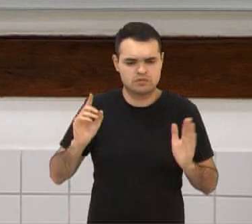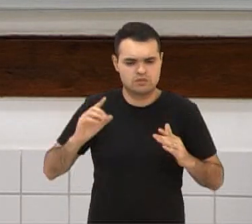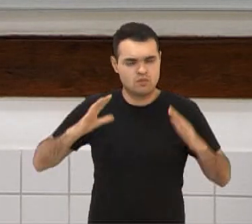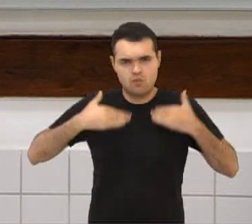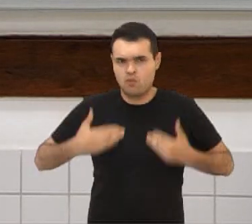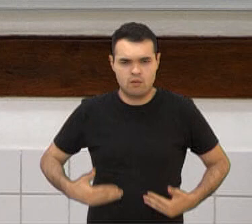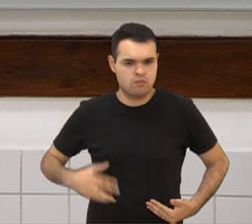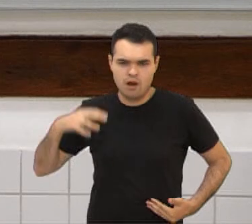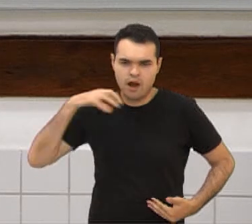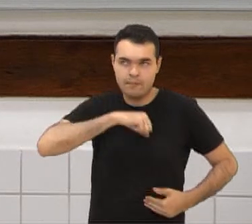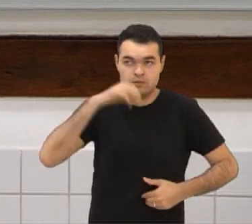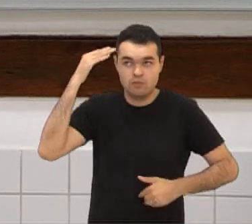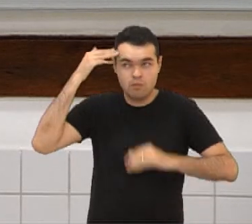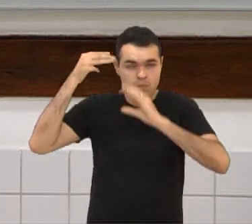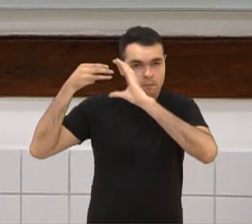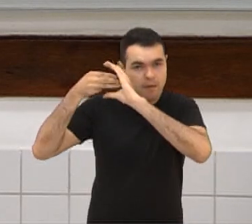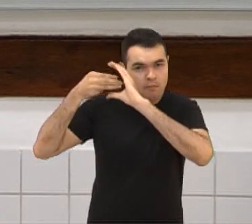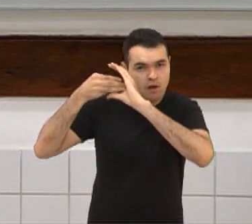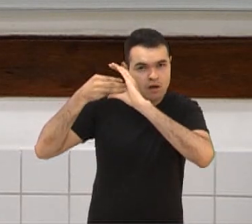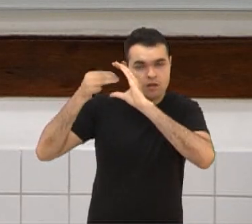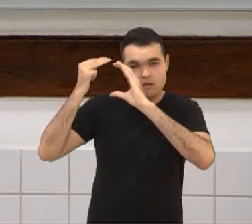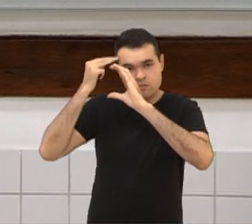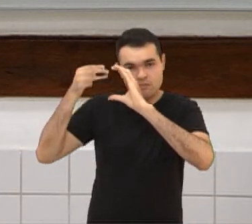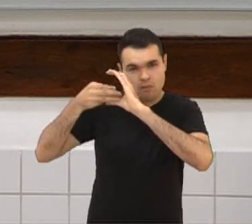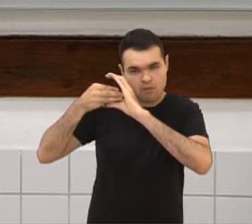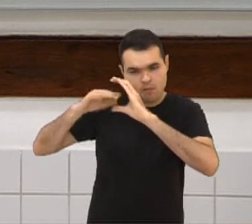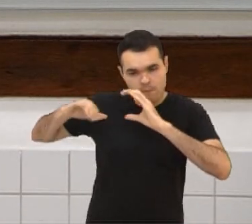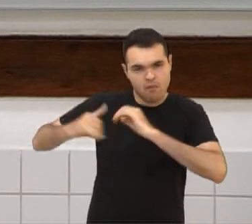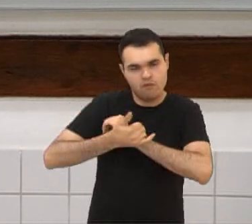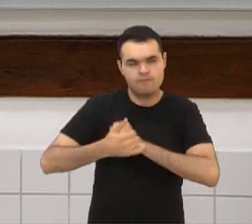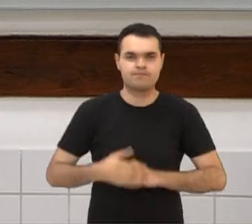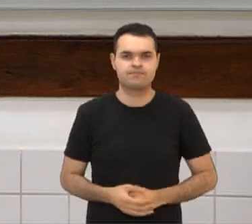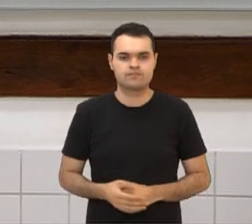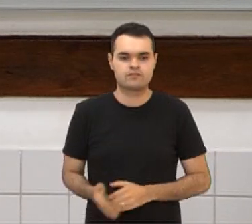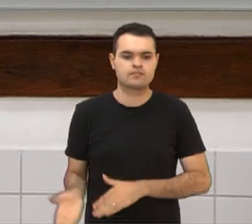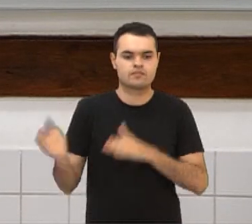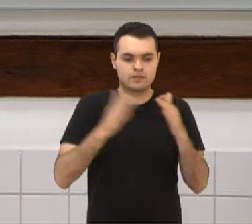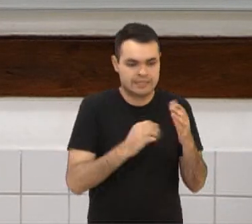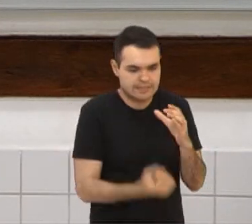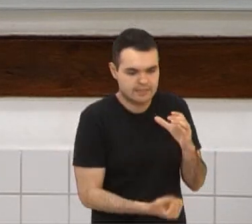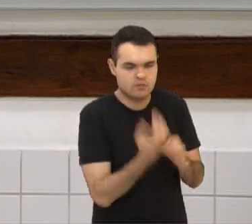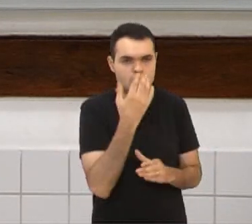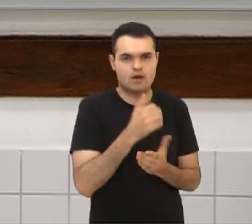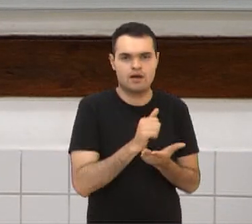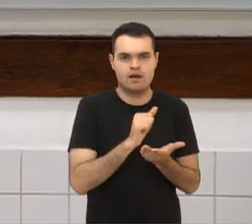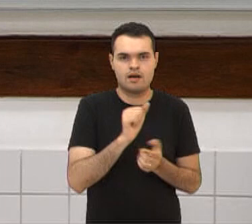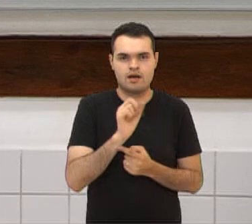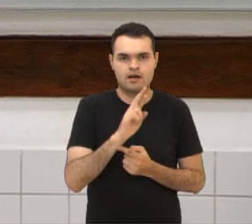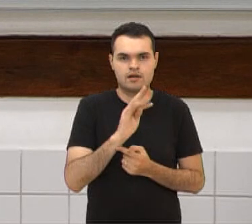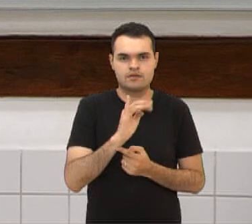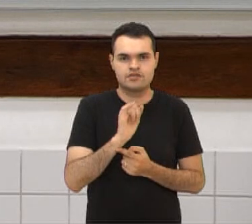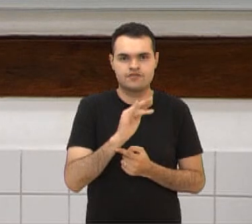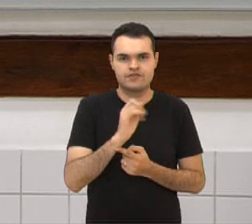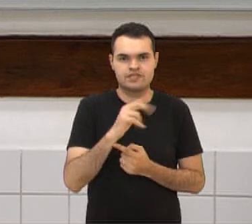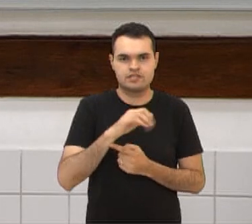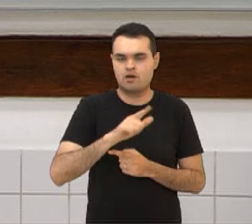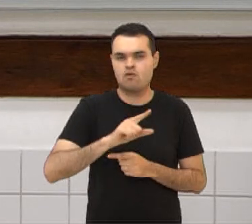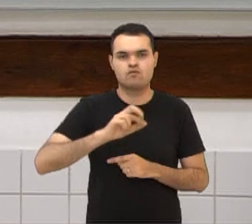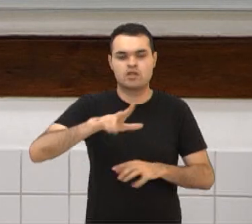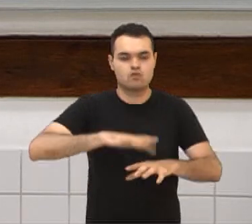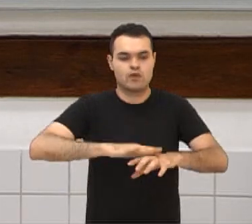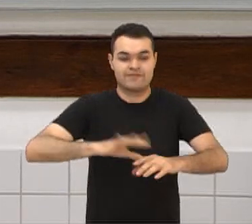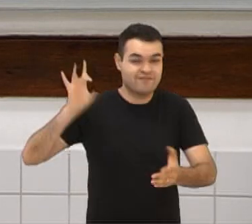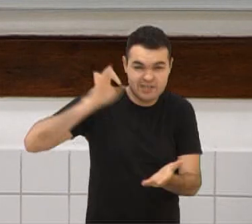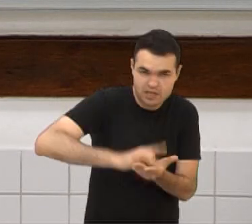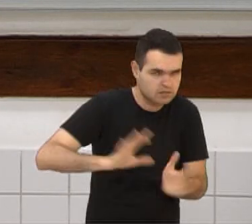rápido essa doença, tá? E por que é artificial? Artificial porque você não ficou doente de verdade. Quando você toma vacina, você engana seu